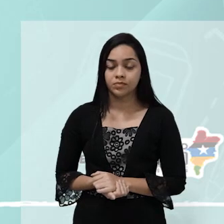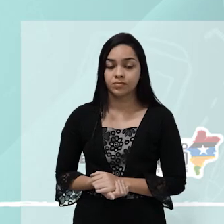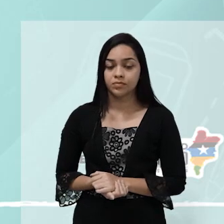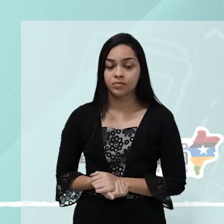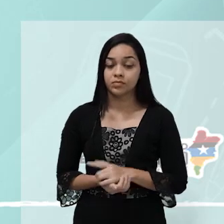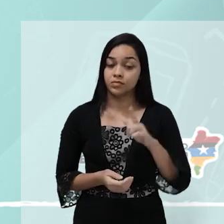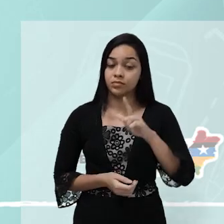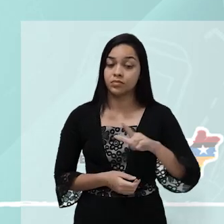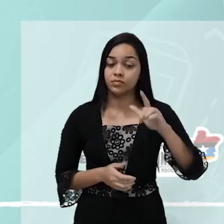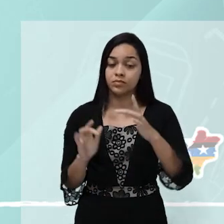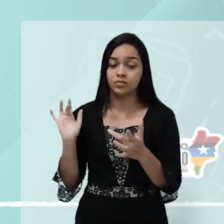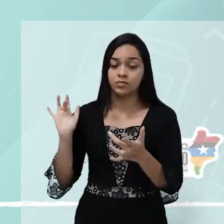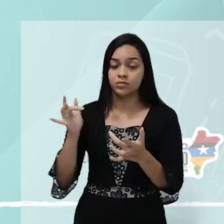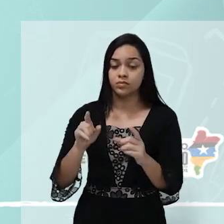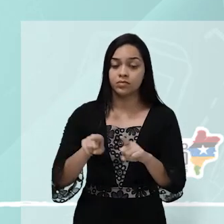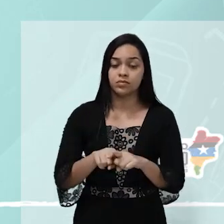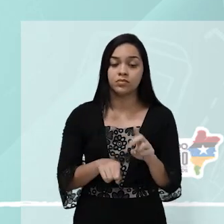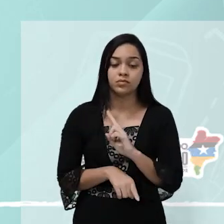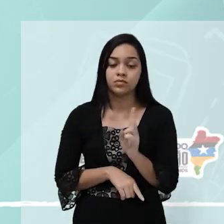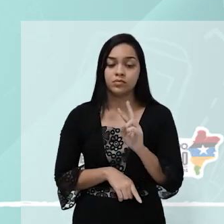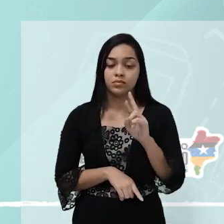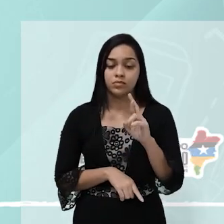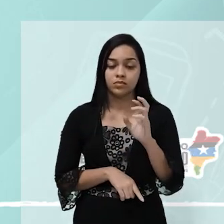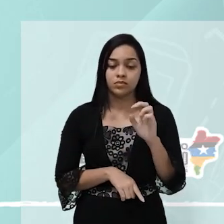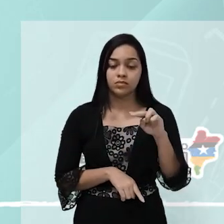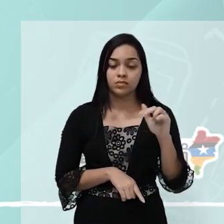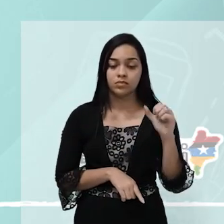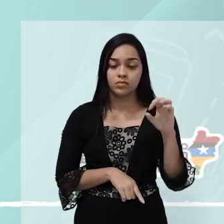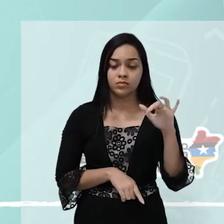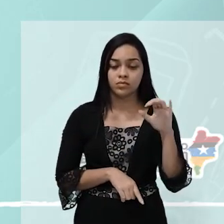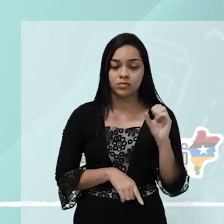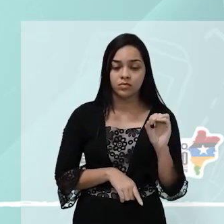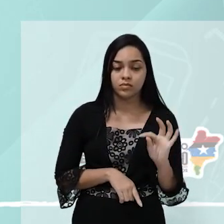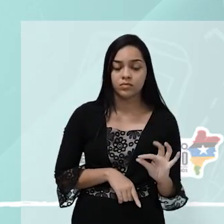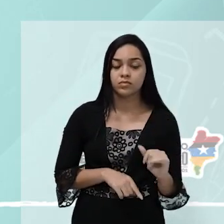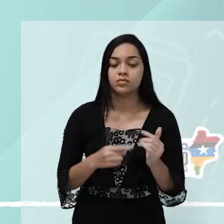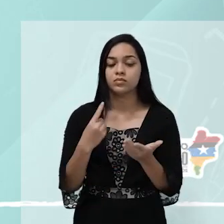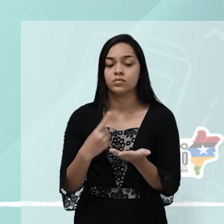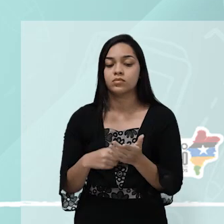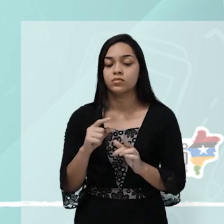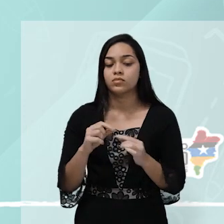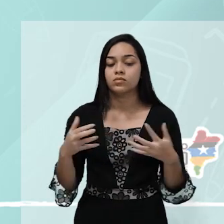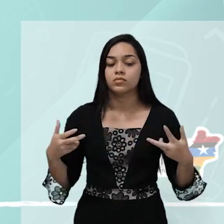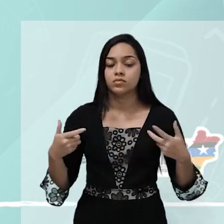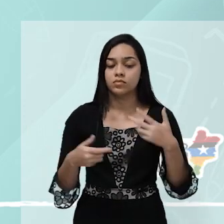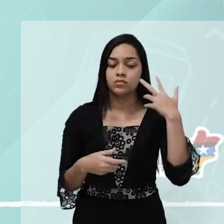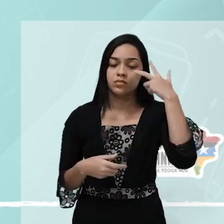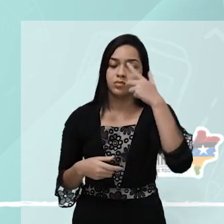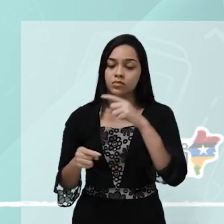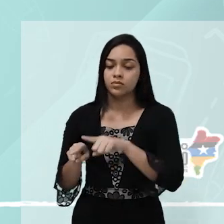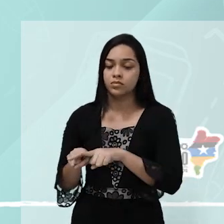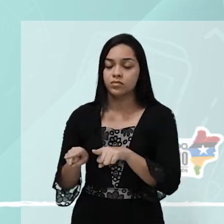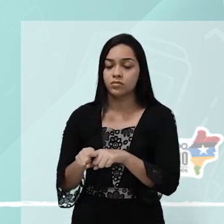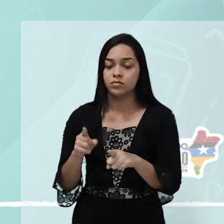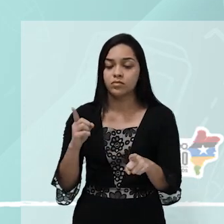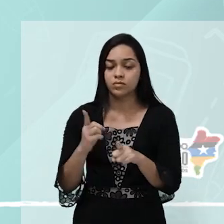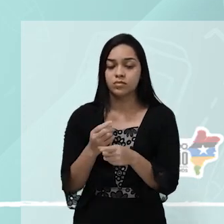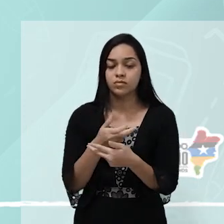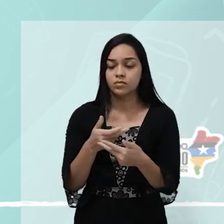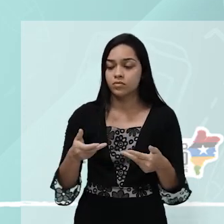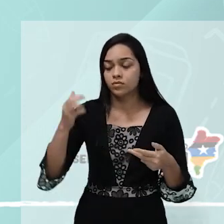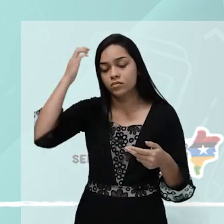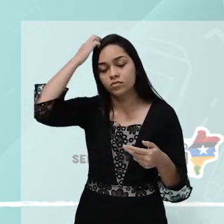A literatura classicista, também chamada de renascentista, esteve marcada pela perfeição estética, bem como